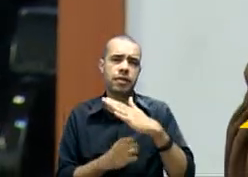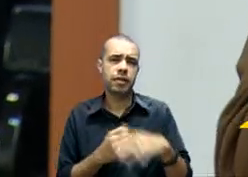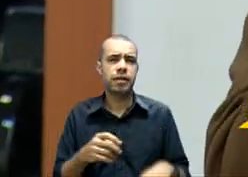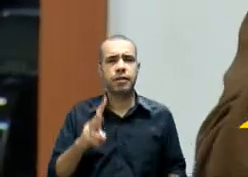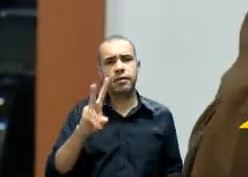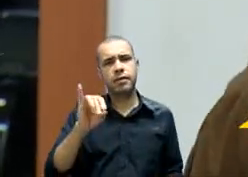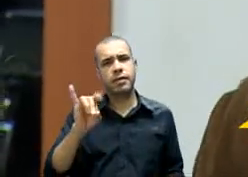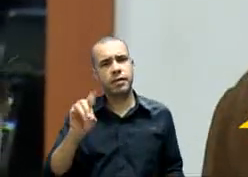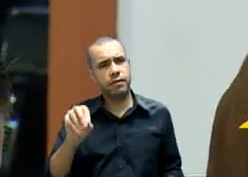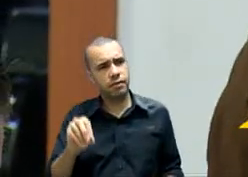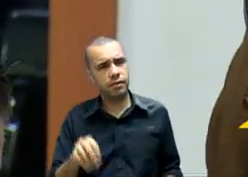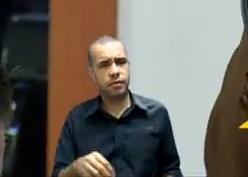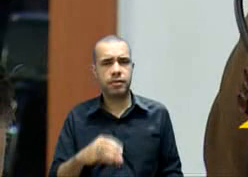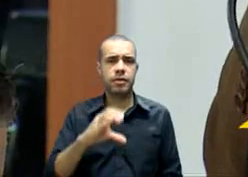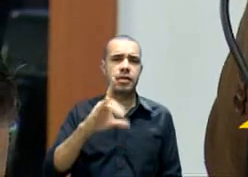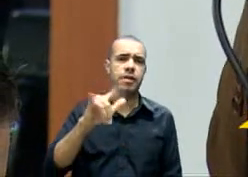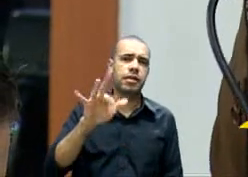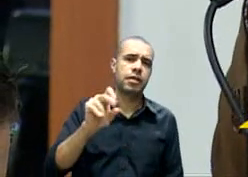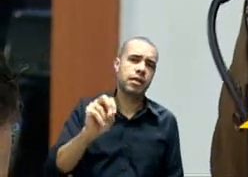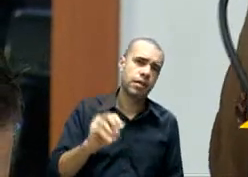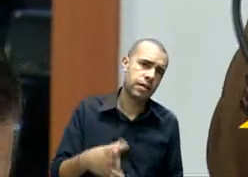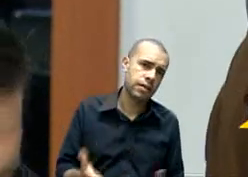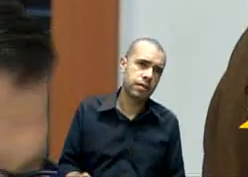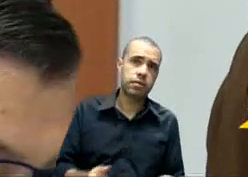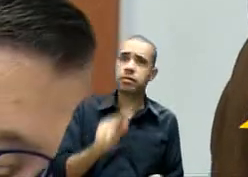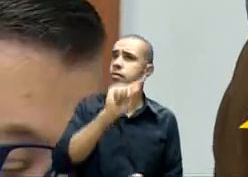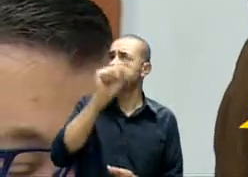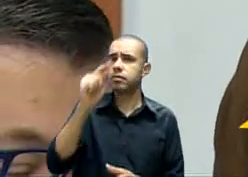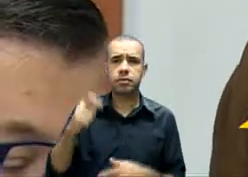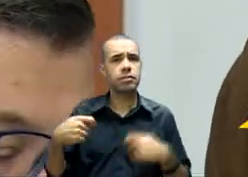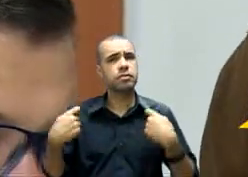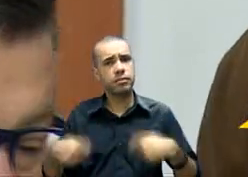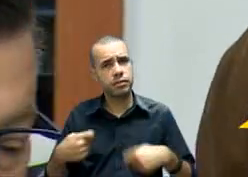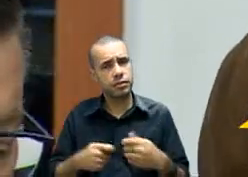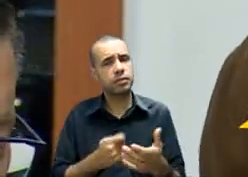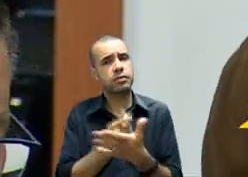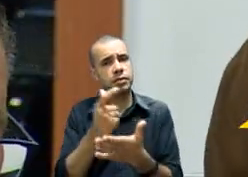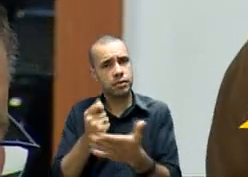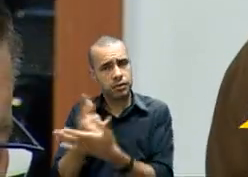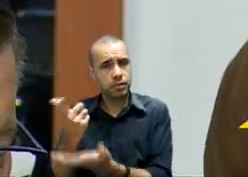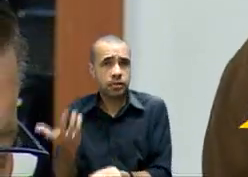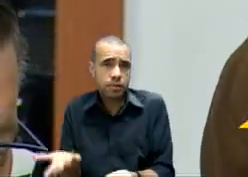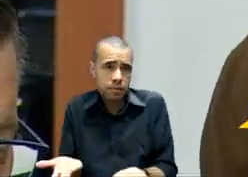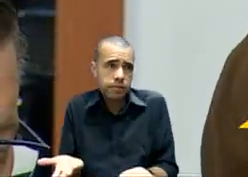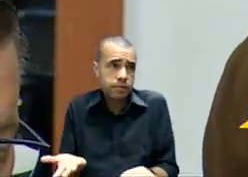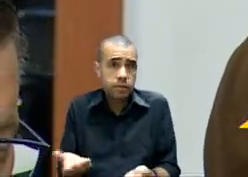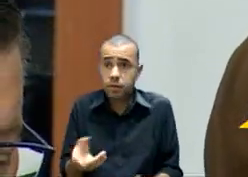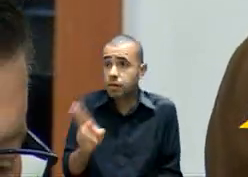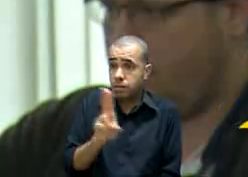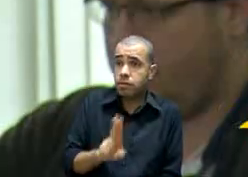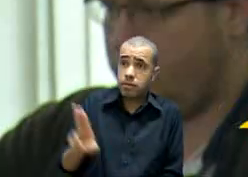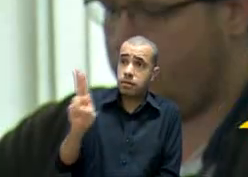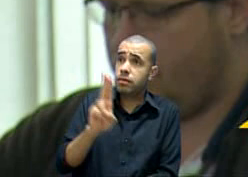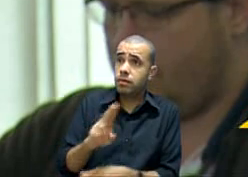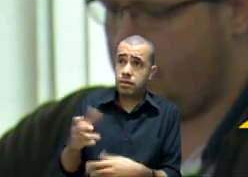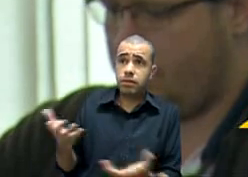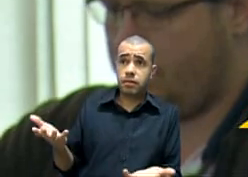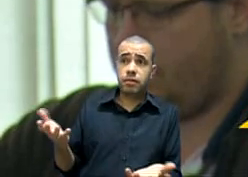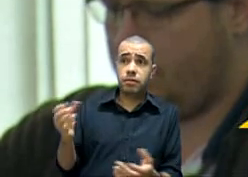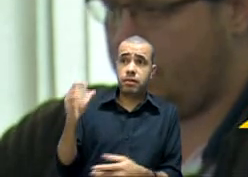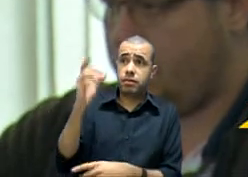isso, que pague também, porque se a população paga, eles também. E se usam os postes isso. E nem sequer trocam a